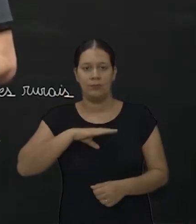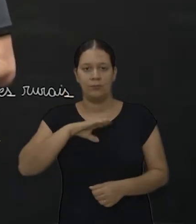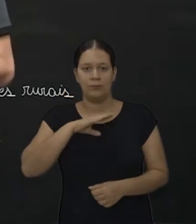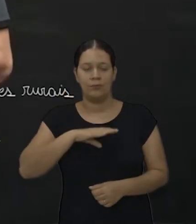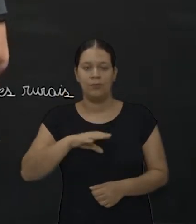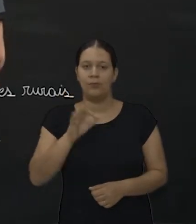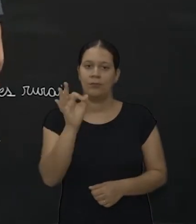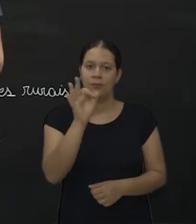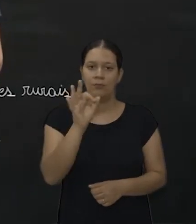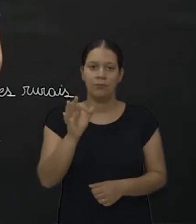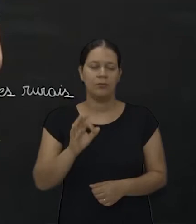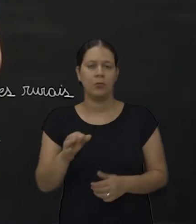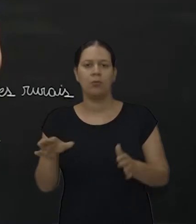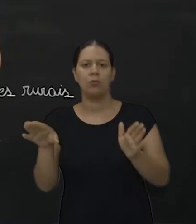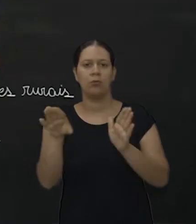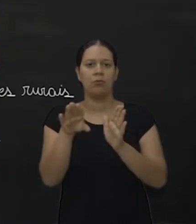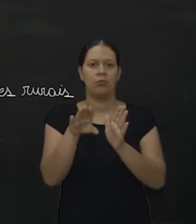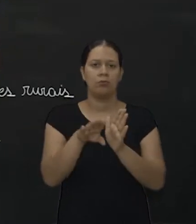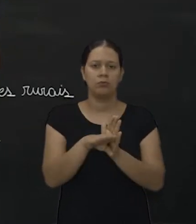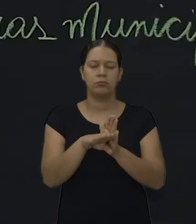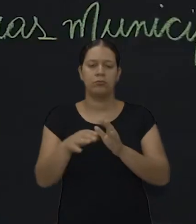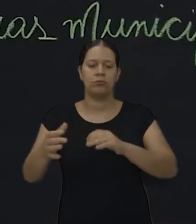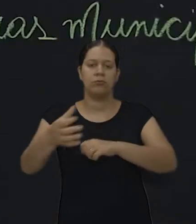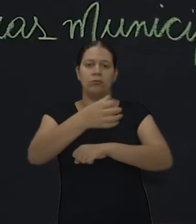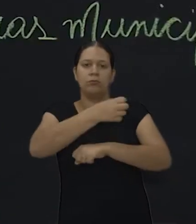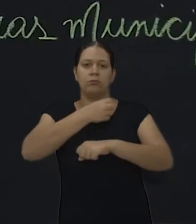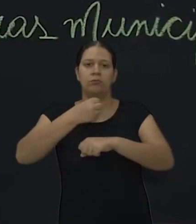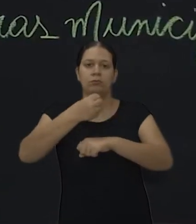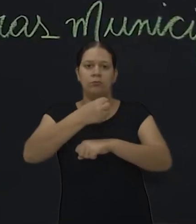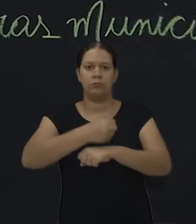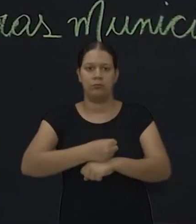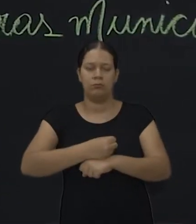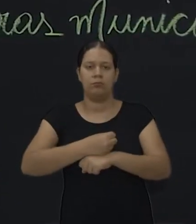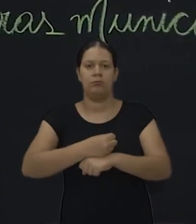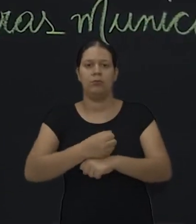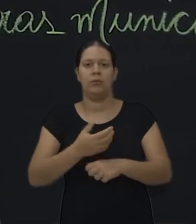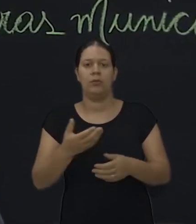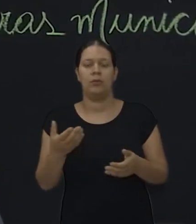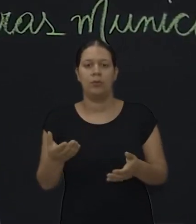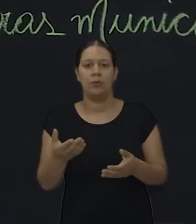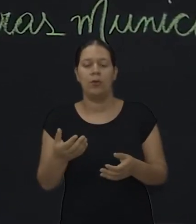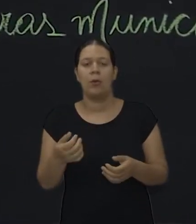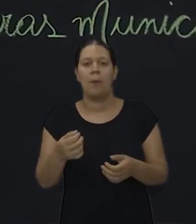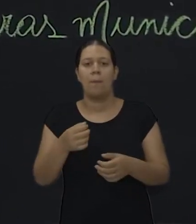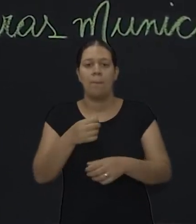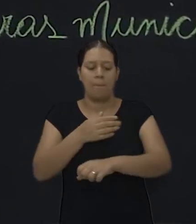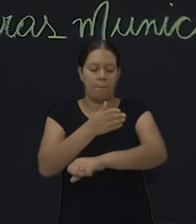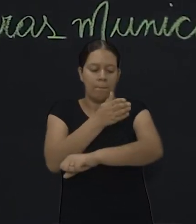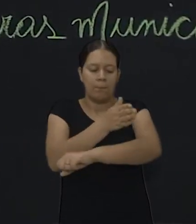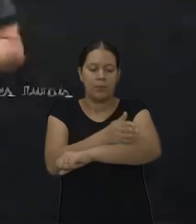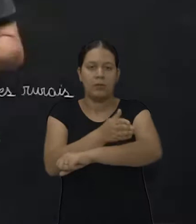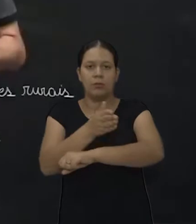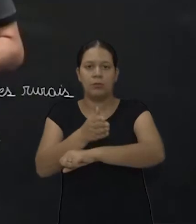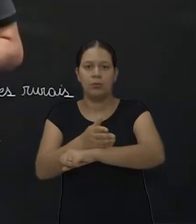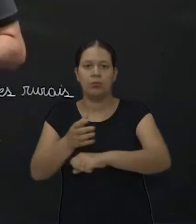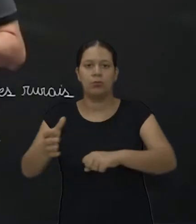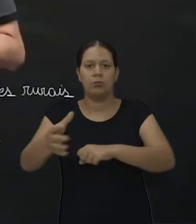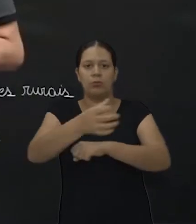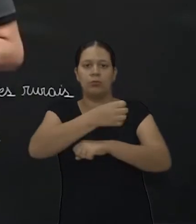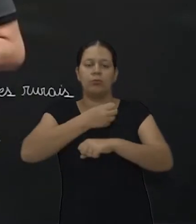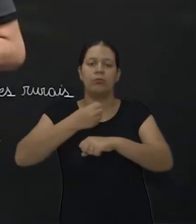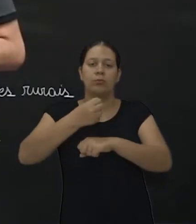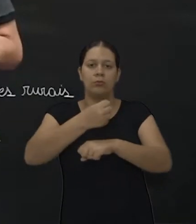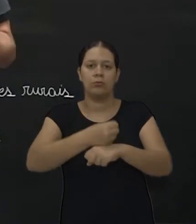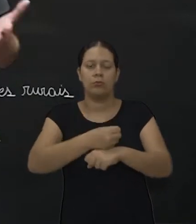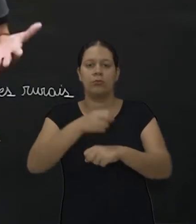uma colonização massiva, uma ocupação efetiva. É o que os historiadores chamam de período pré-colonial. Vamos entender o que fez